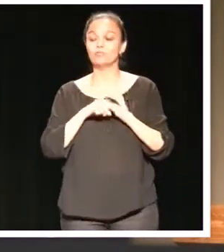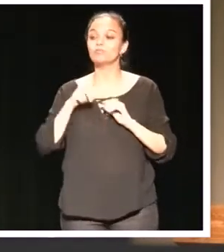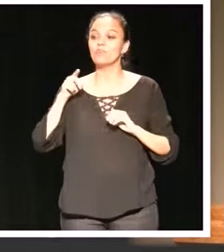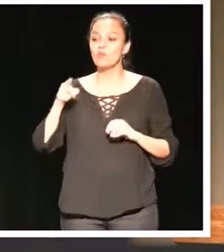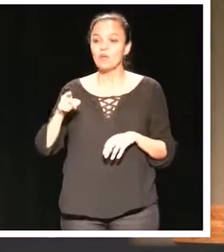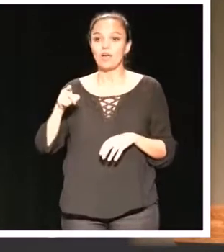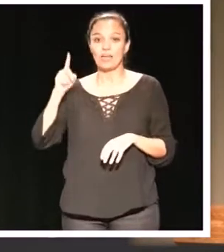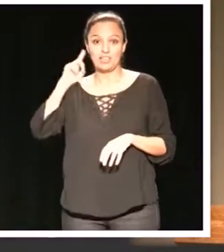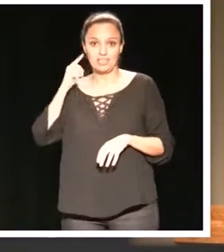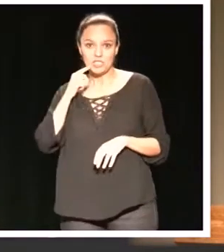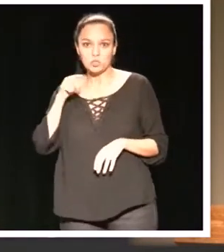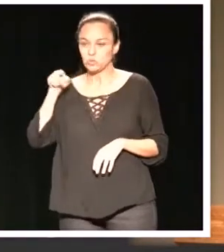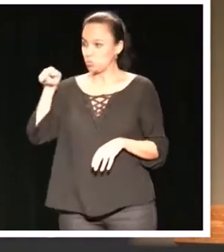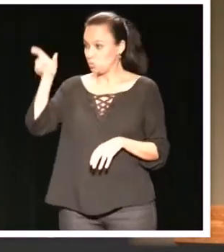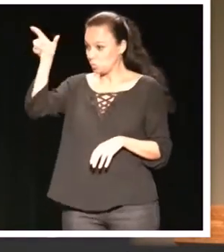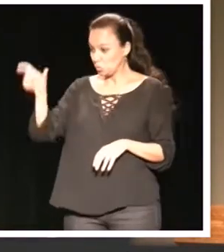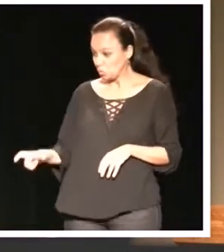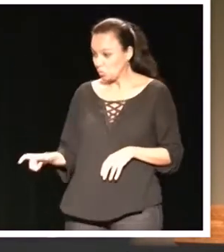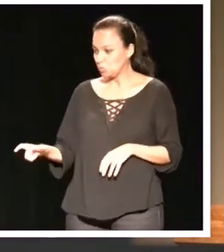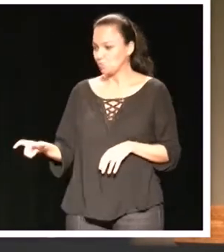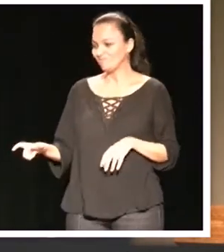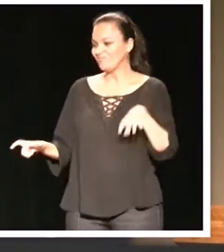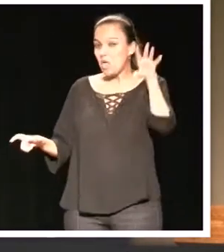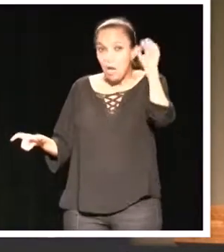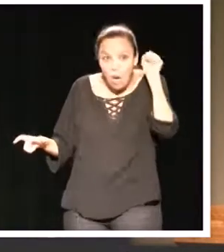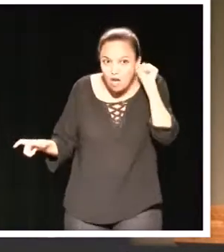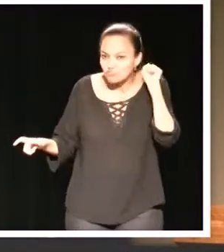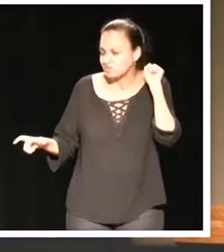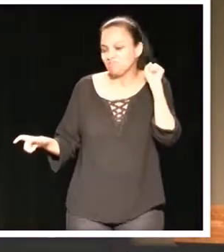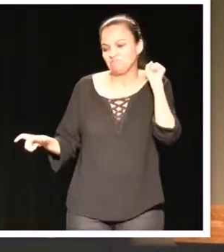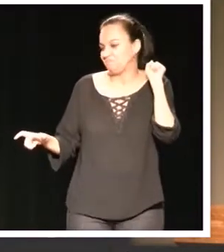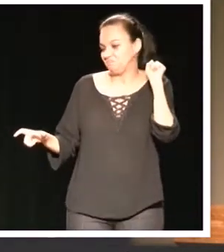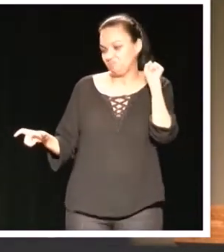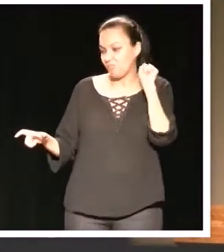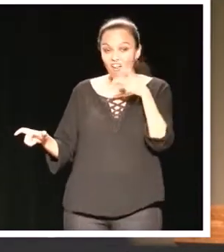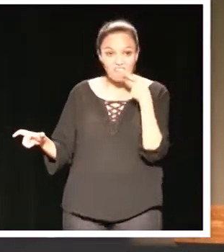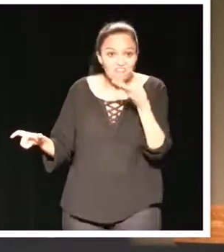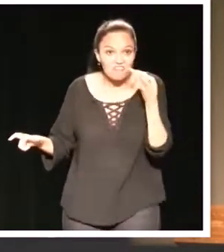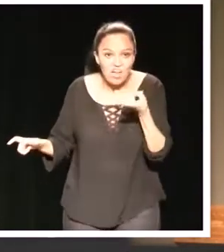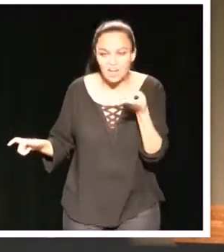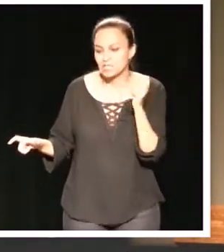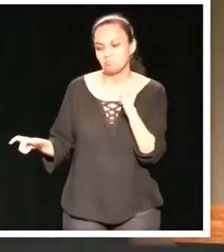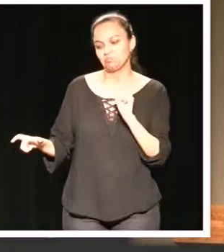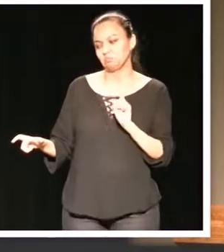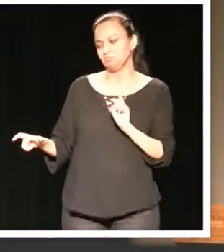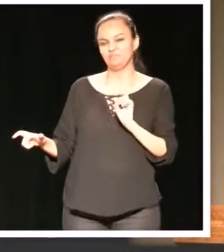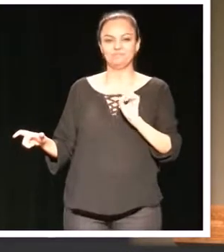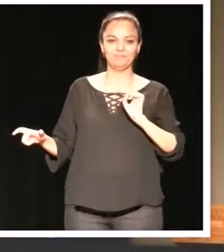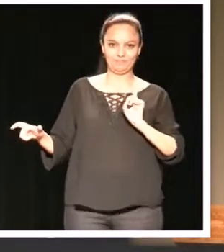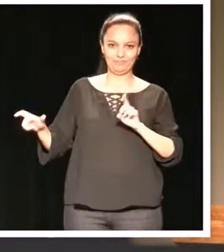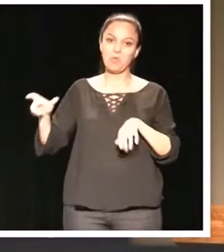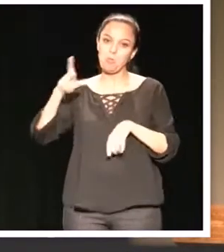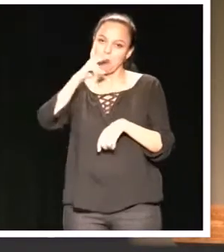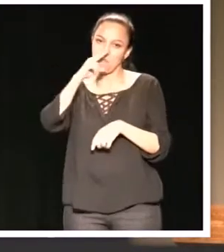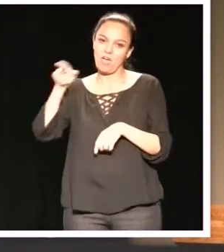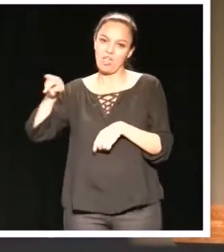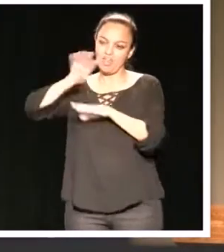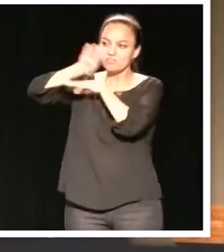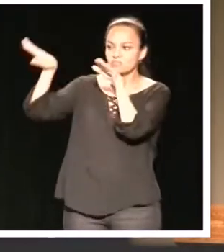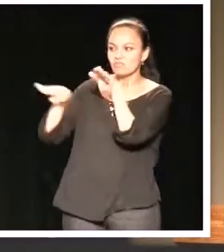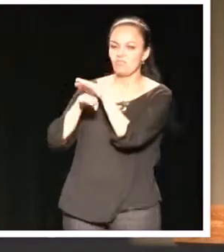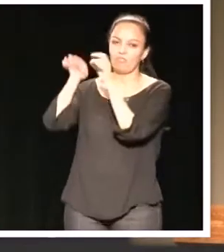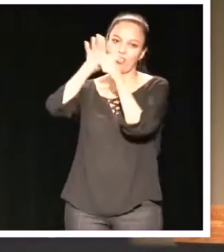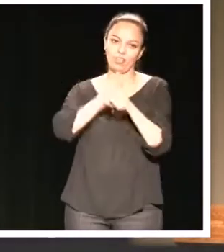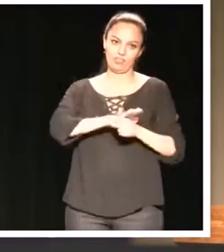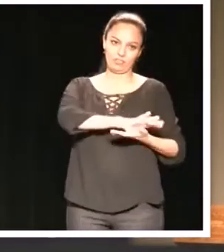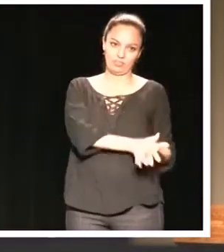um não ouvinte, é um não falante, constitui uma amostra de discriminação.